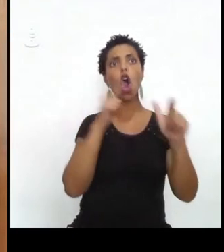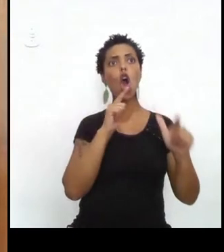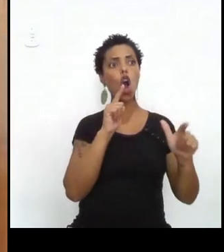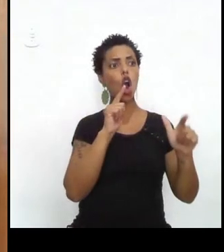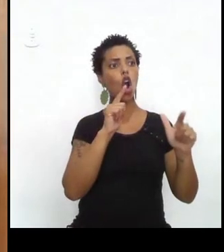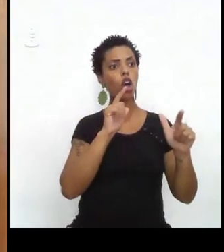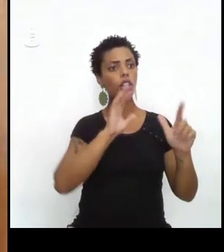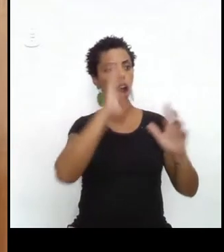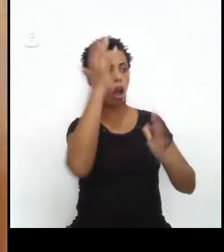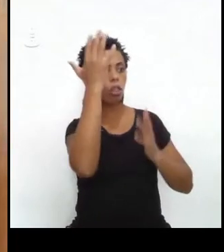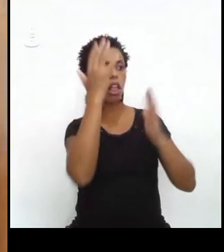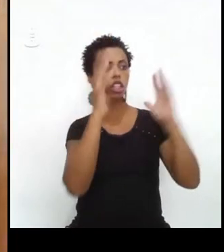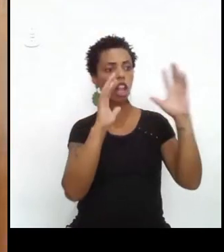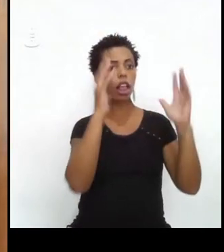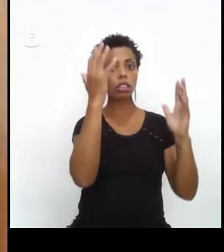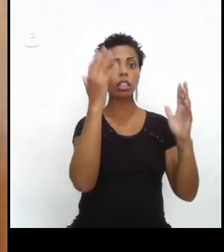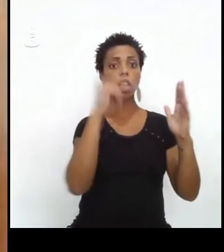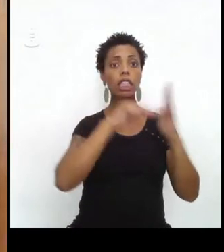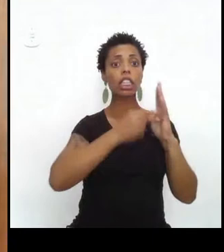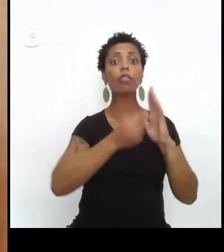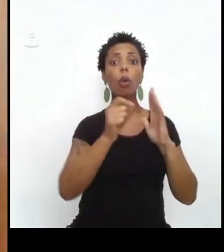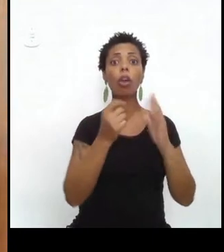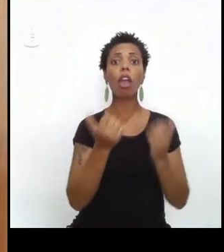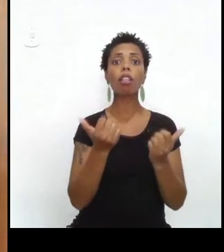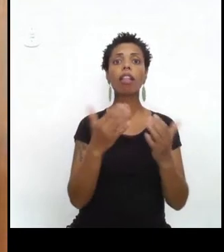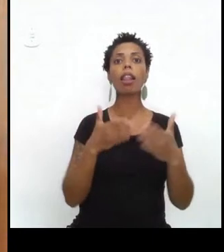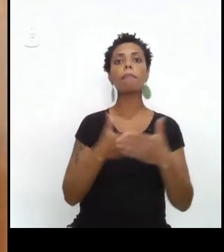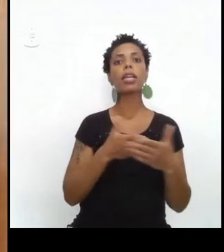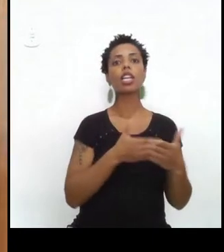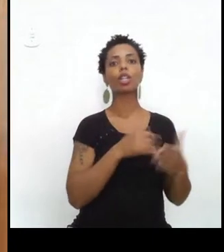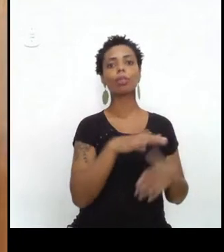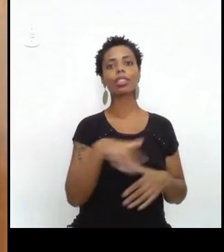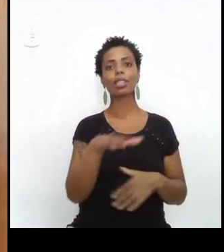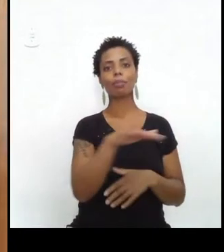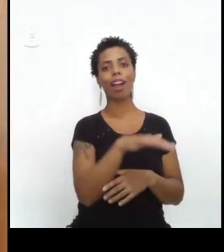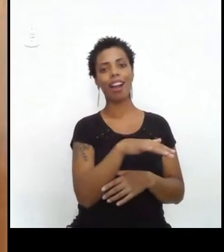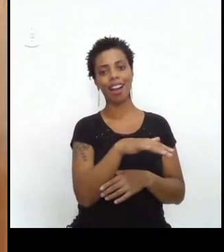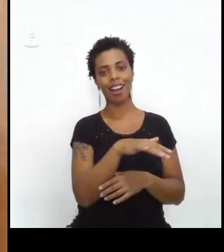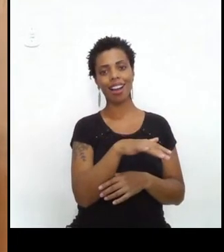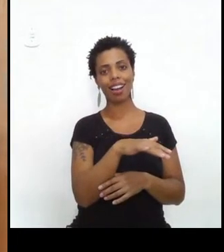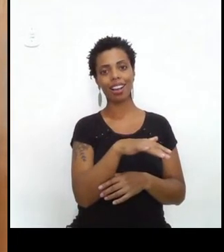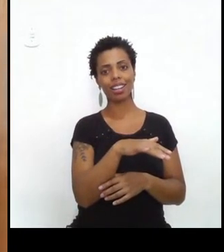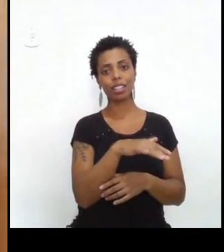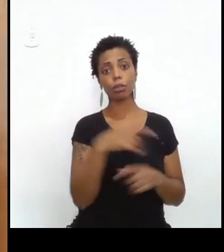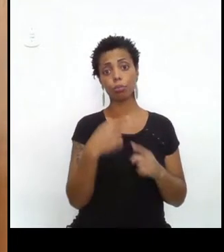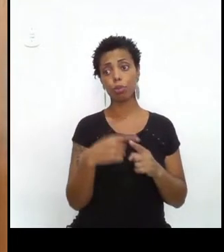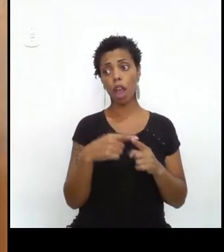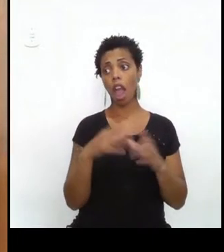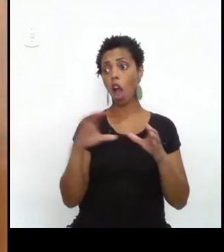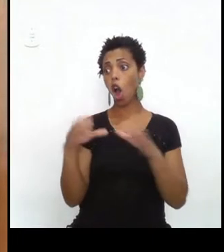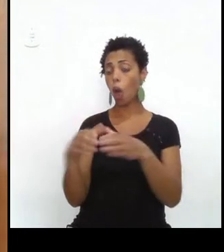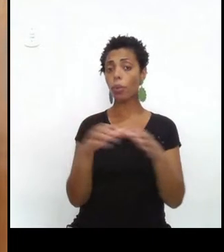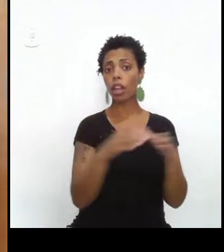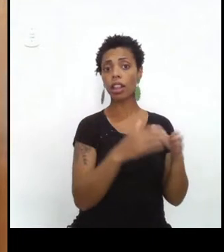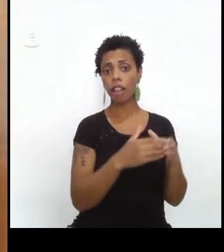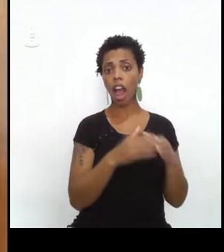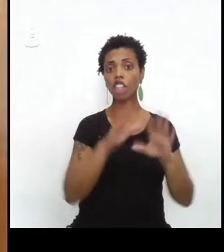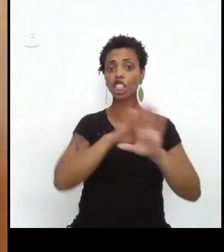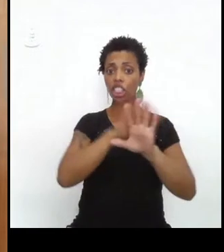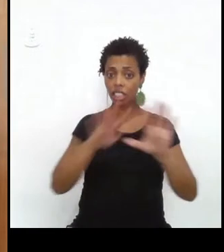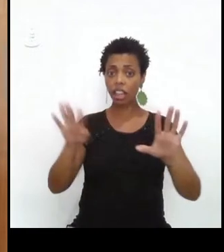limite aquela mulher não é fácil não faço aqui a senhor indica a hora da minha prima comune ae esse lado de teste